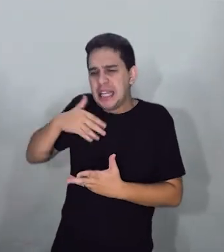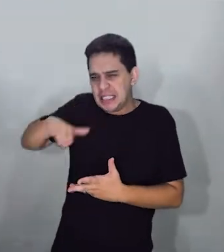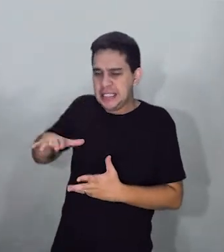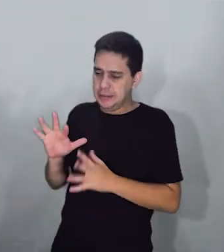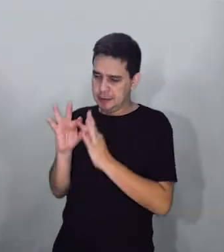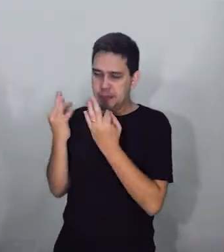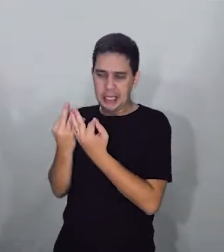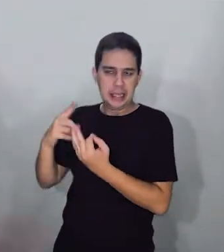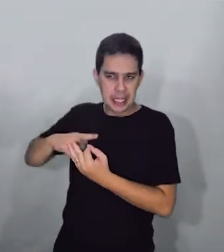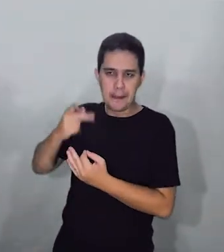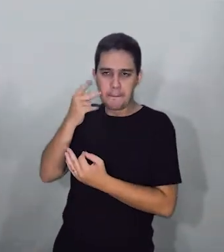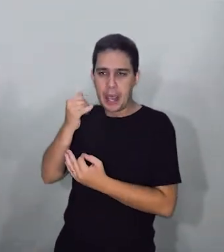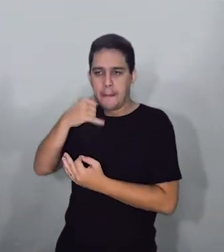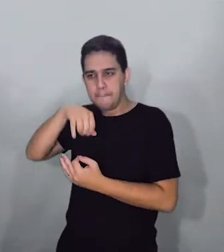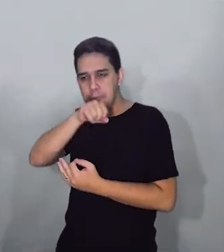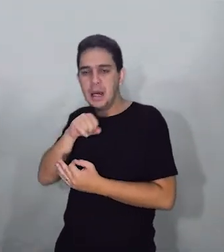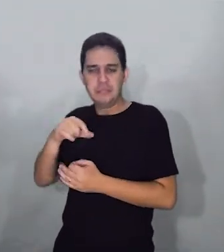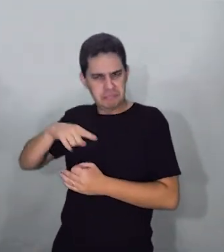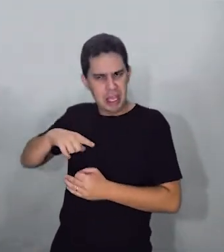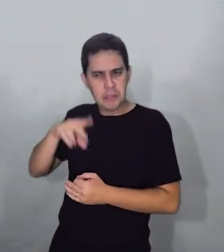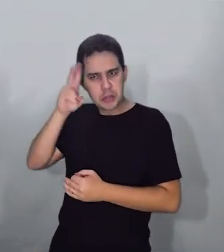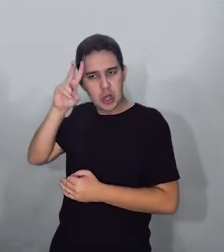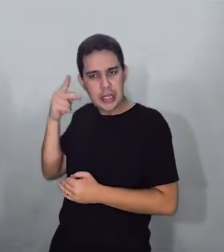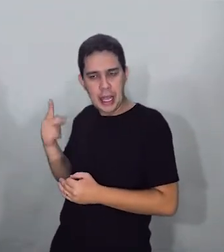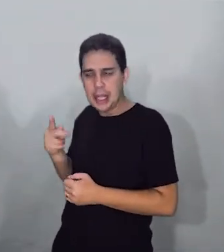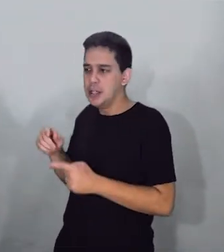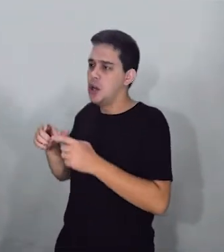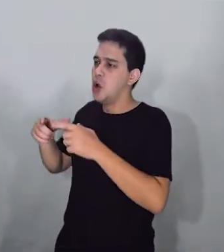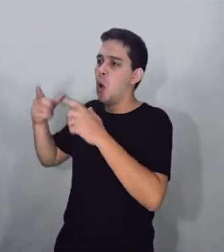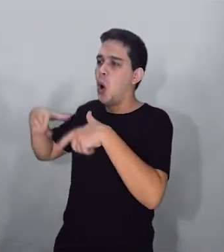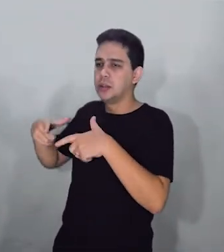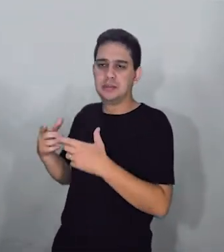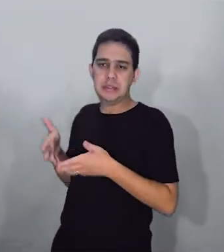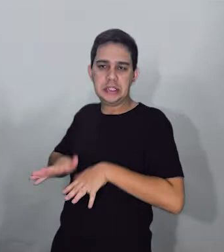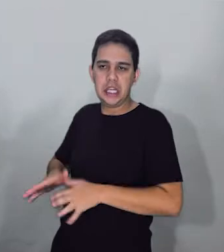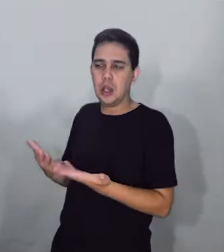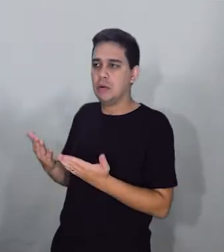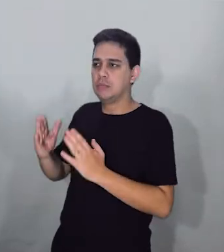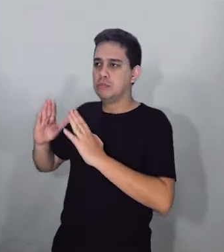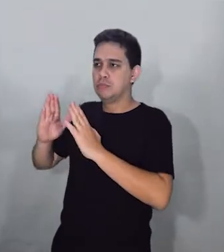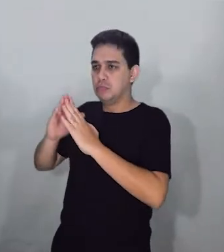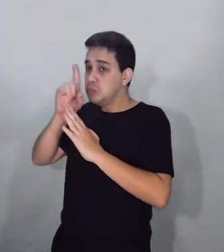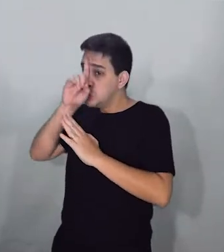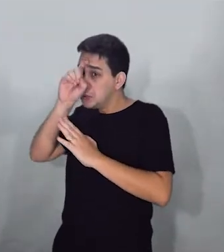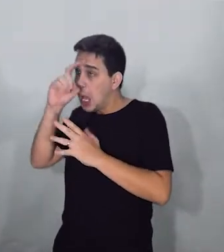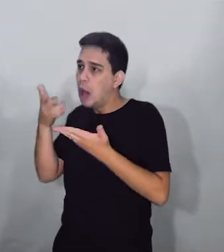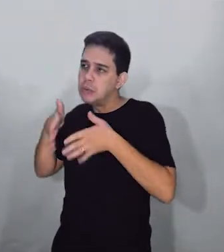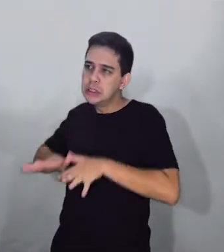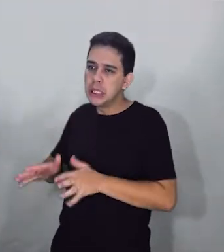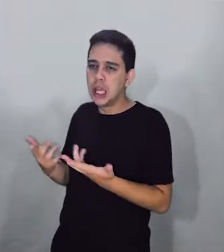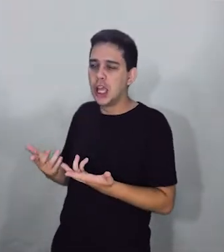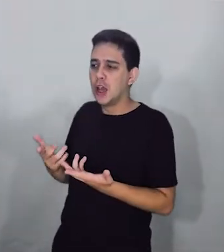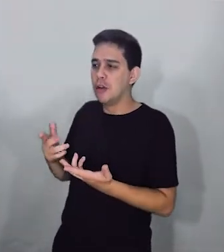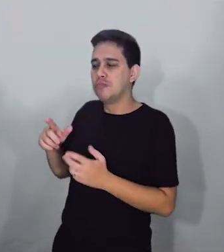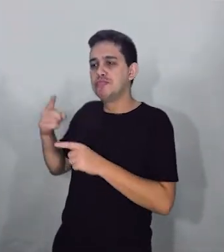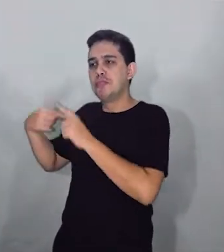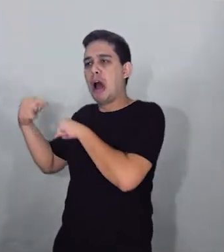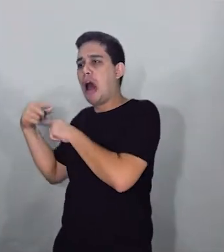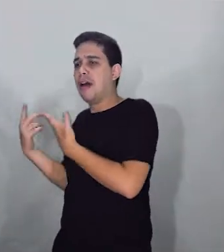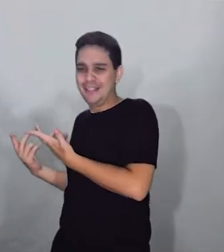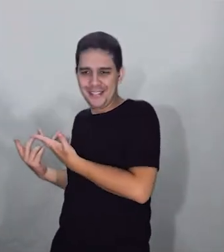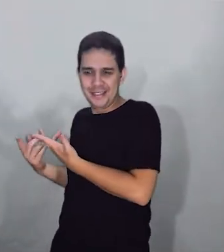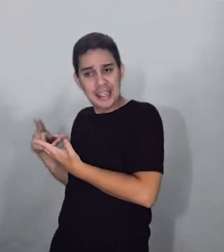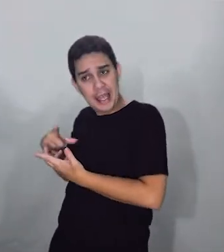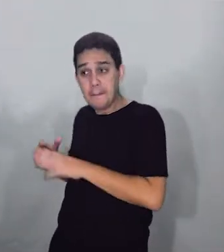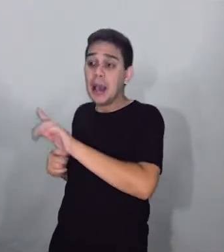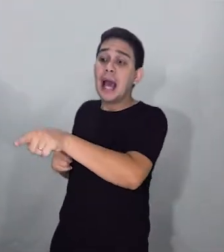história dela, onde que ela nasceu, qual hospital, qual lugar. E essas crianças, como a maioria não tem um convívio com os